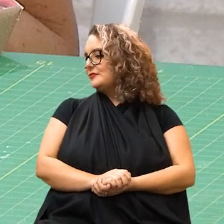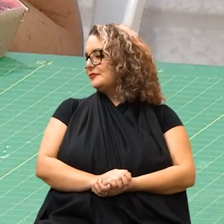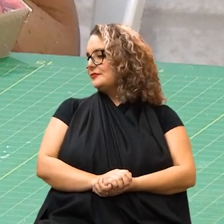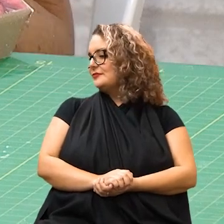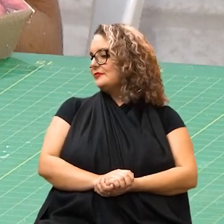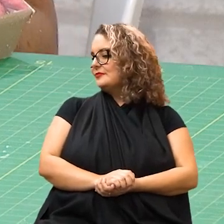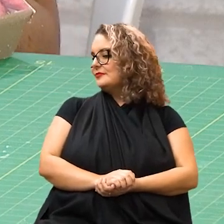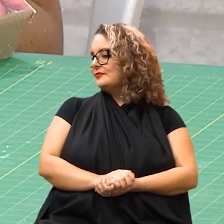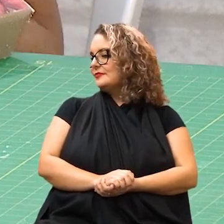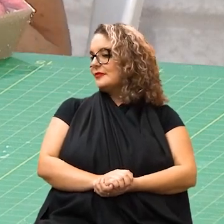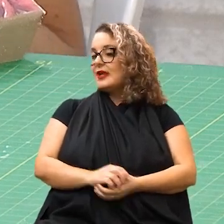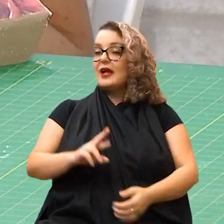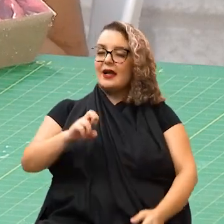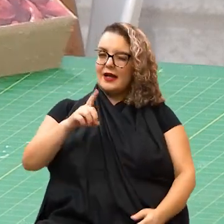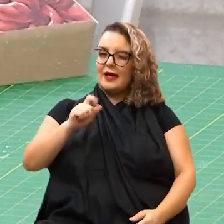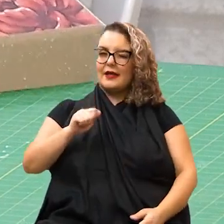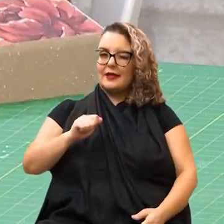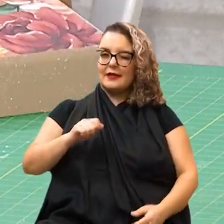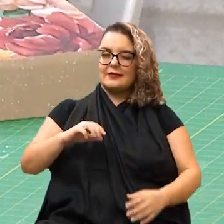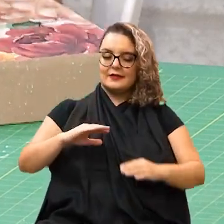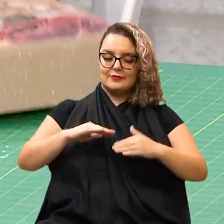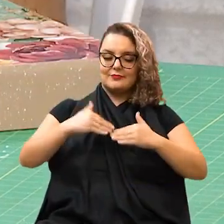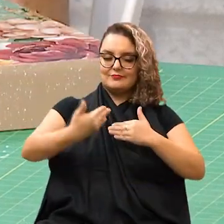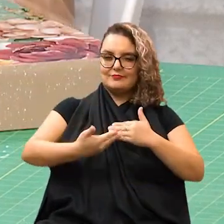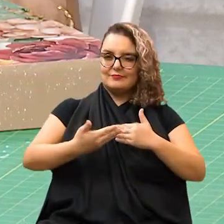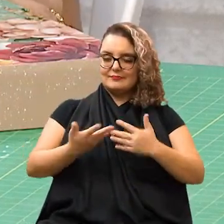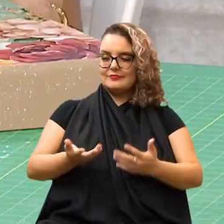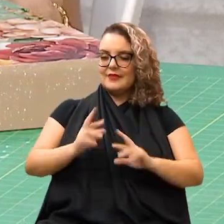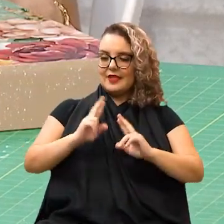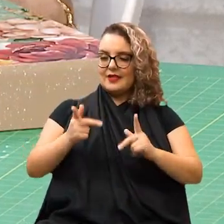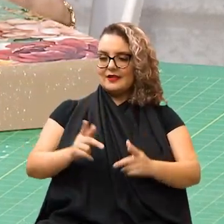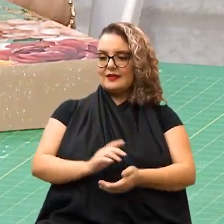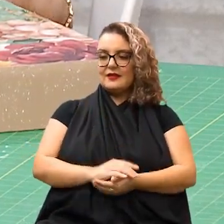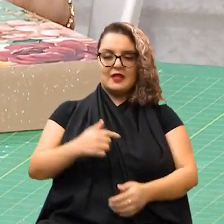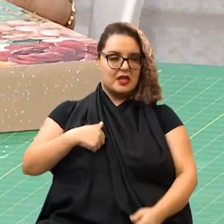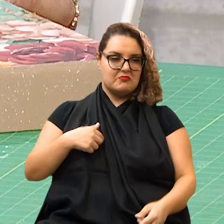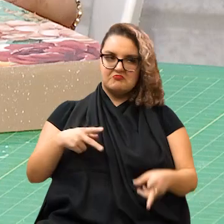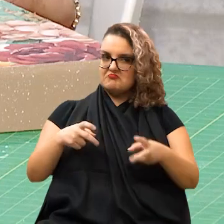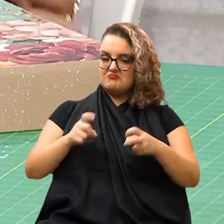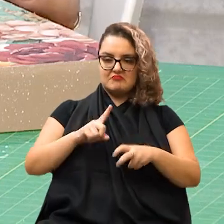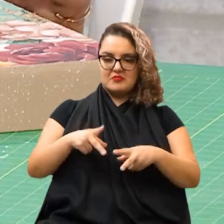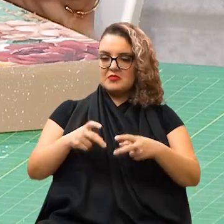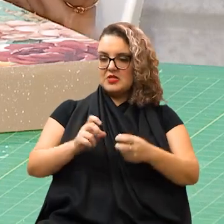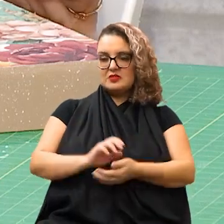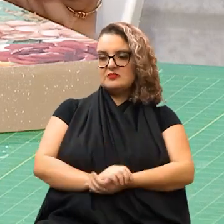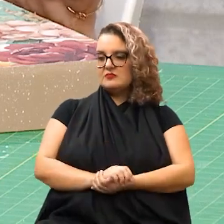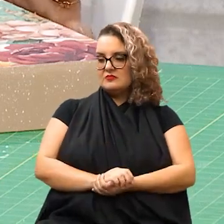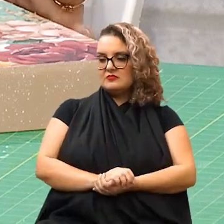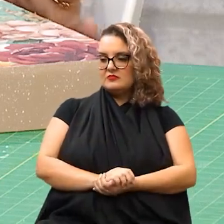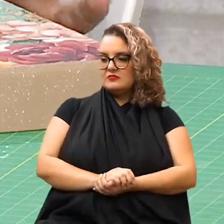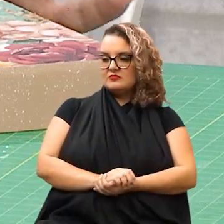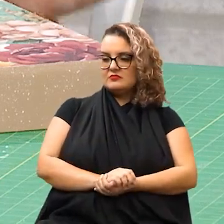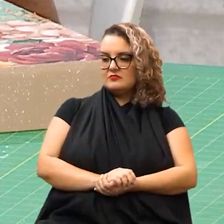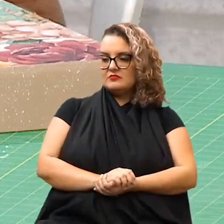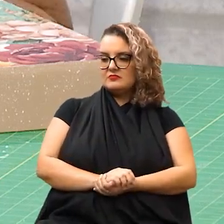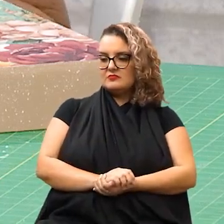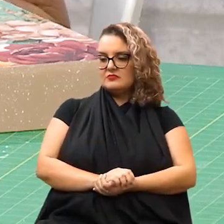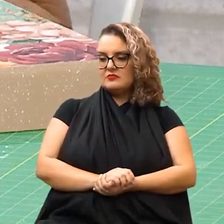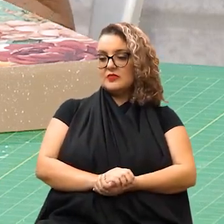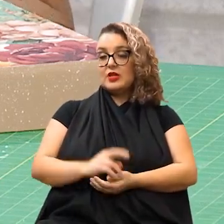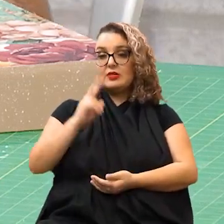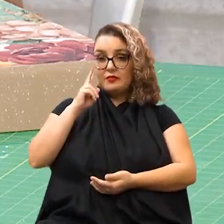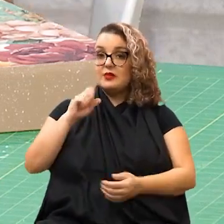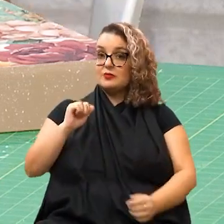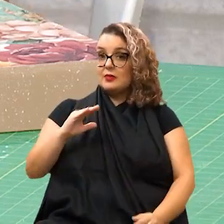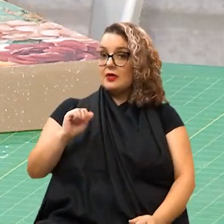facilidade, né? A renda do avesso. Mas eu mesma não noto, eu não fico olhando se a renda do lado do avesso, se não tá, eu